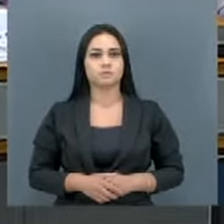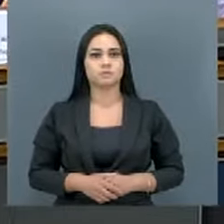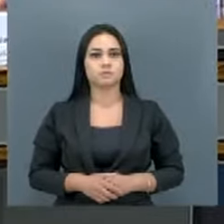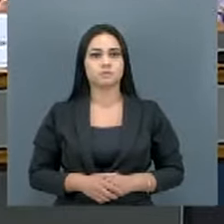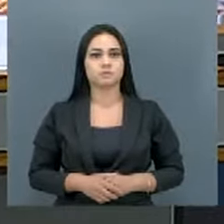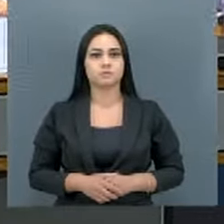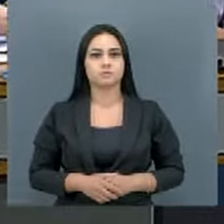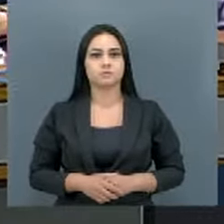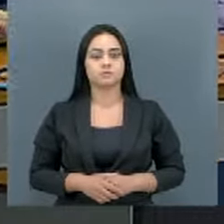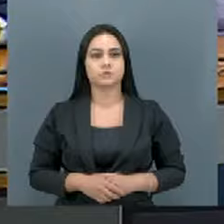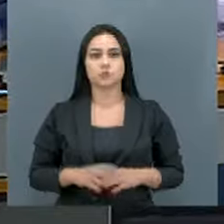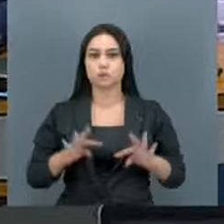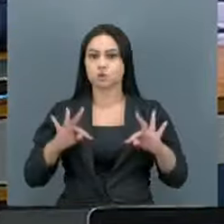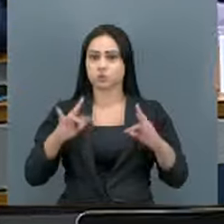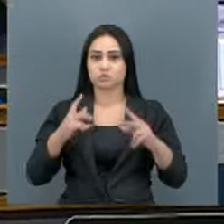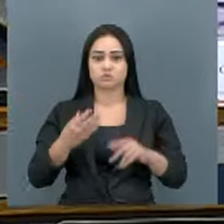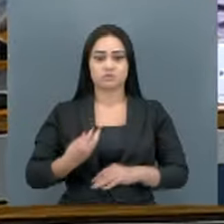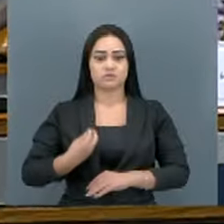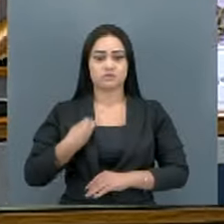A todos a vida nas aldeias